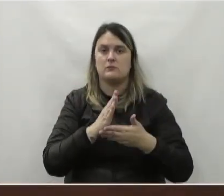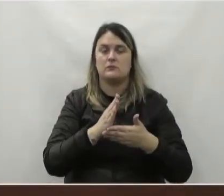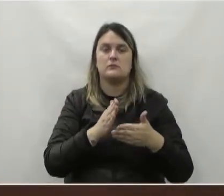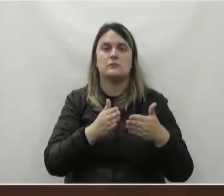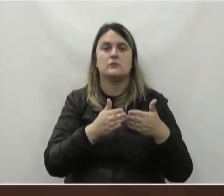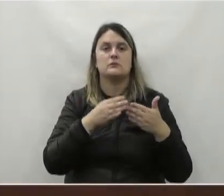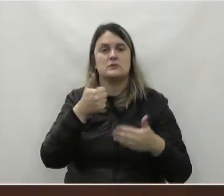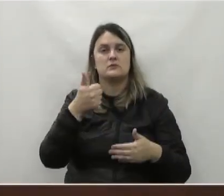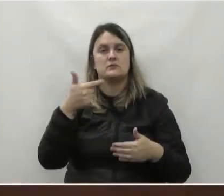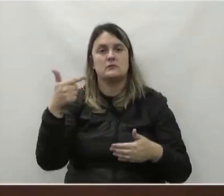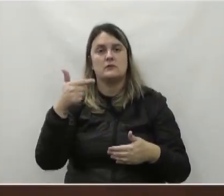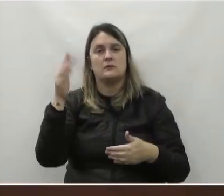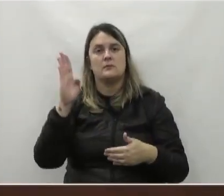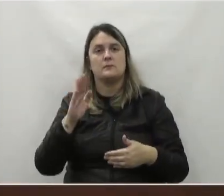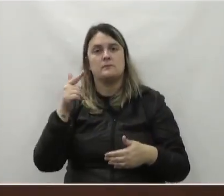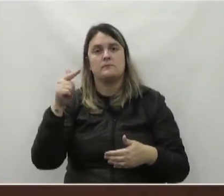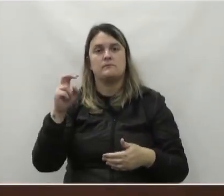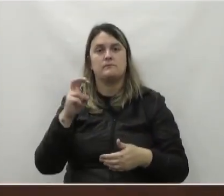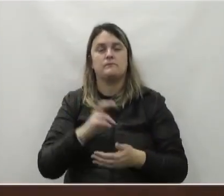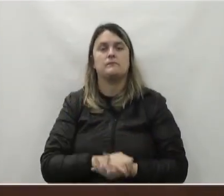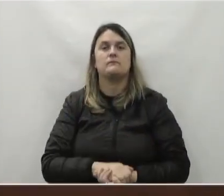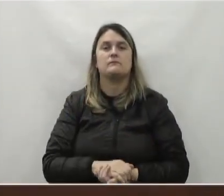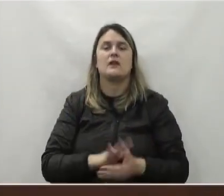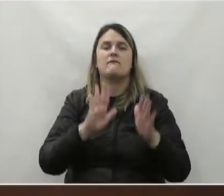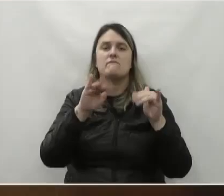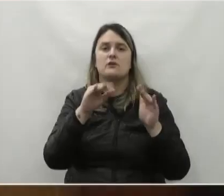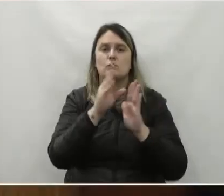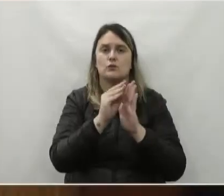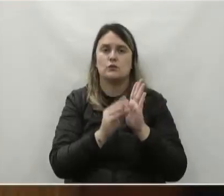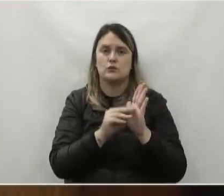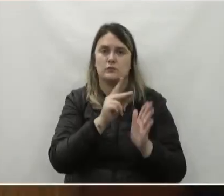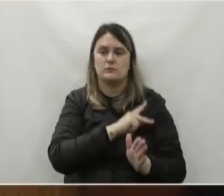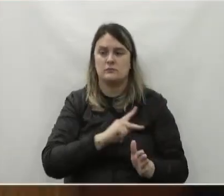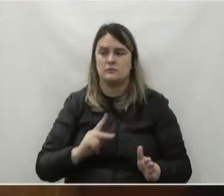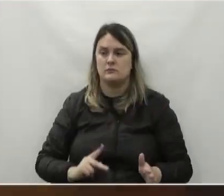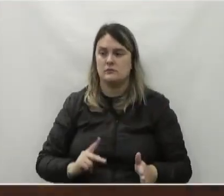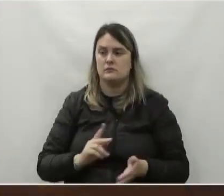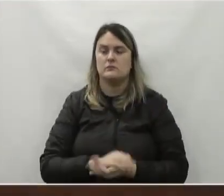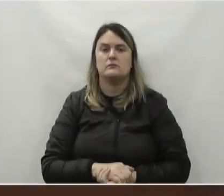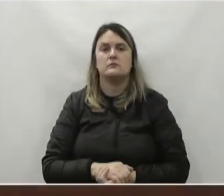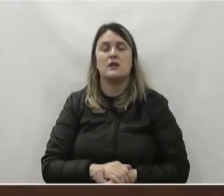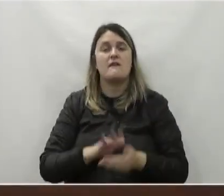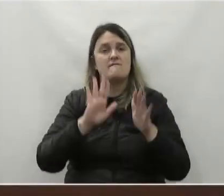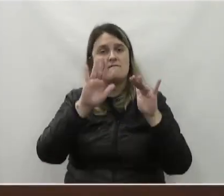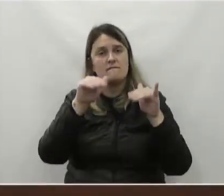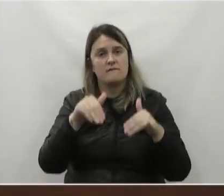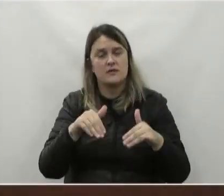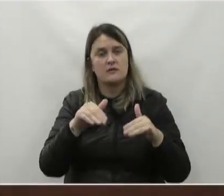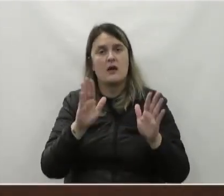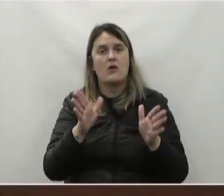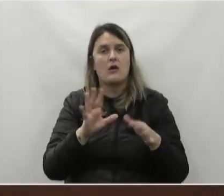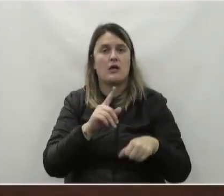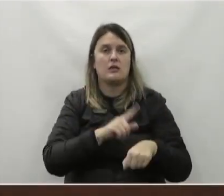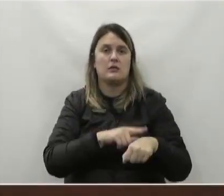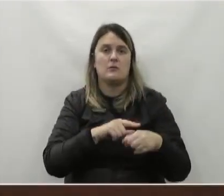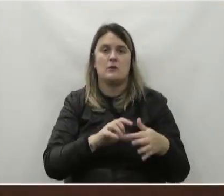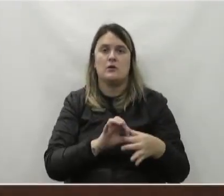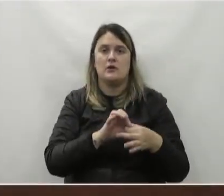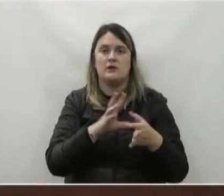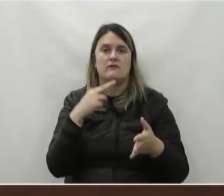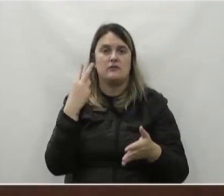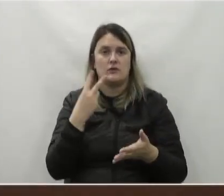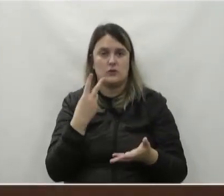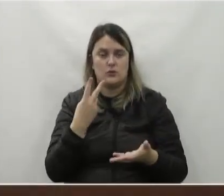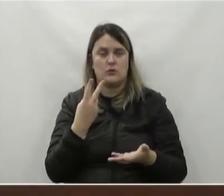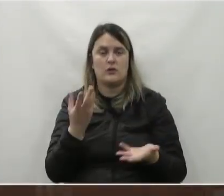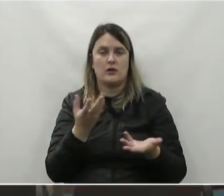número 122/2025. Fim da ordem do dia, senhor presidente. Com o fim da ordem do dia, concedo a palavra aos nobres colegas que